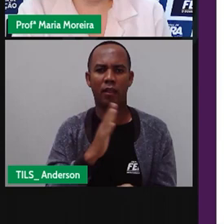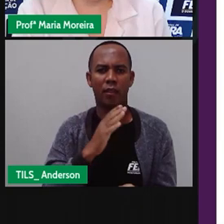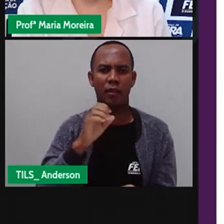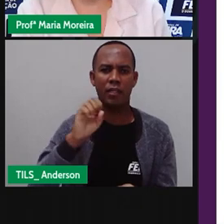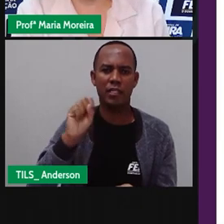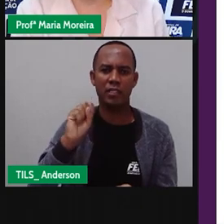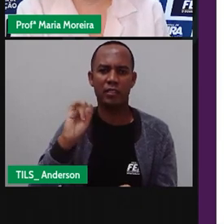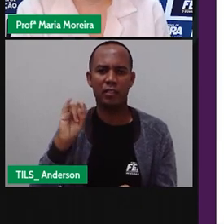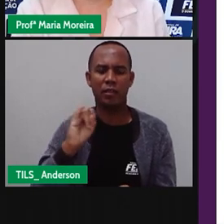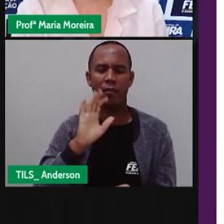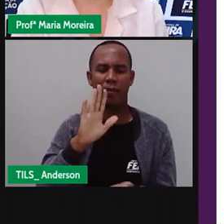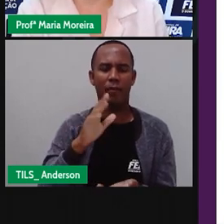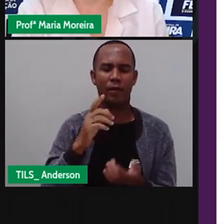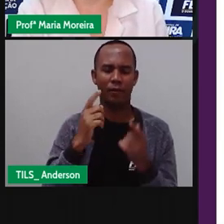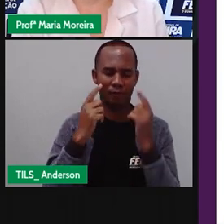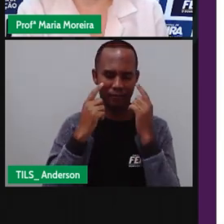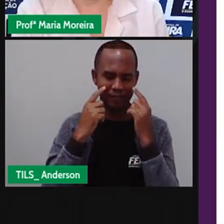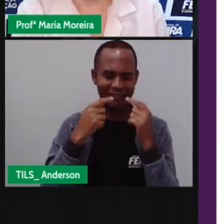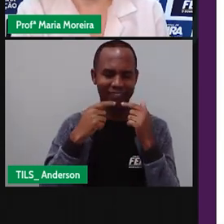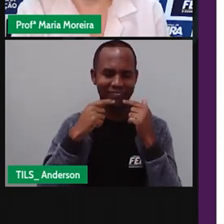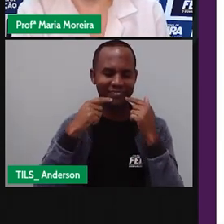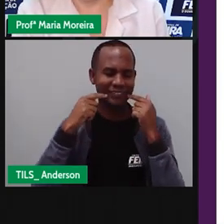os olhos e sorri.